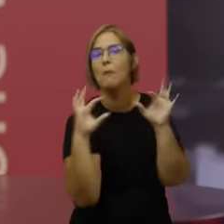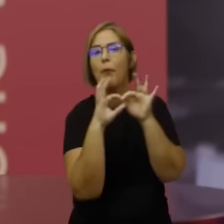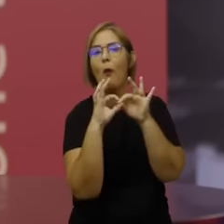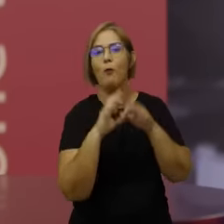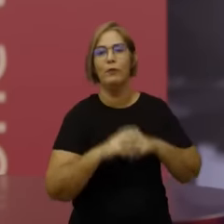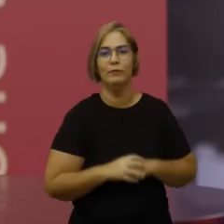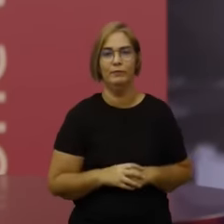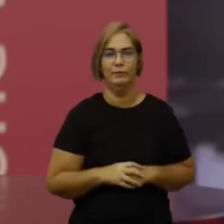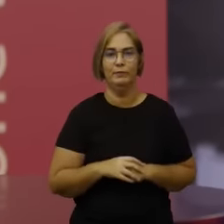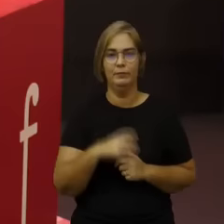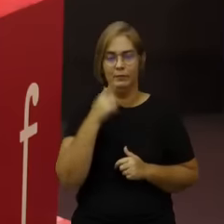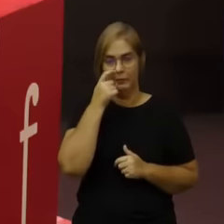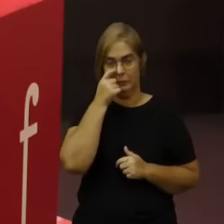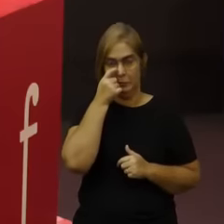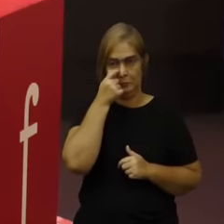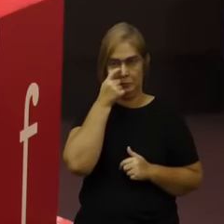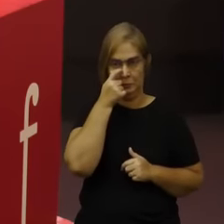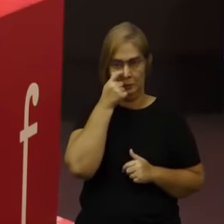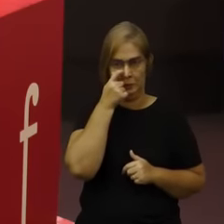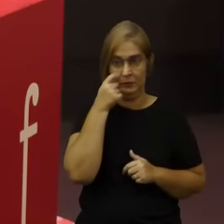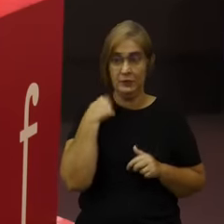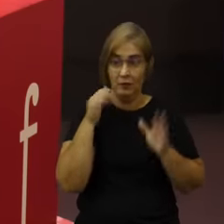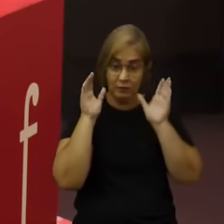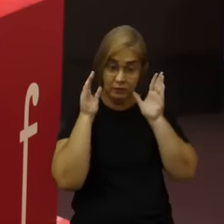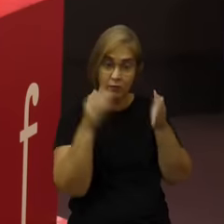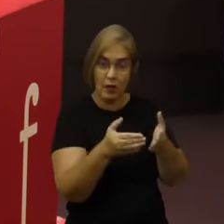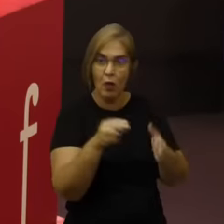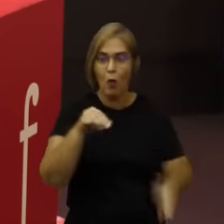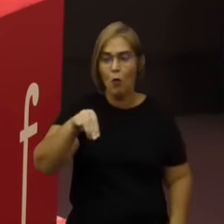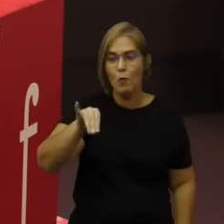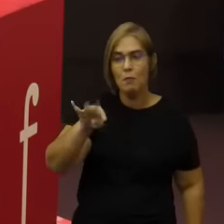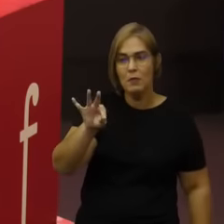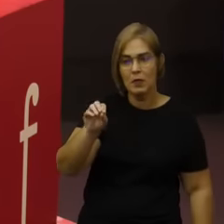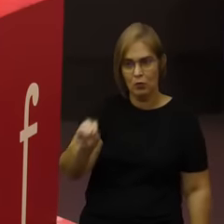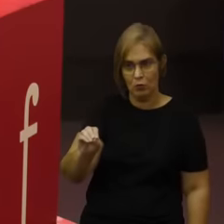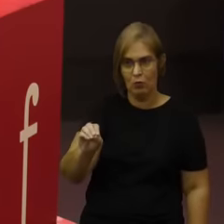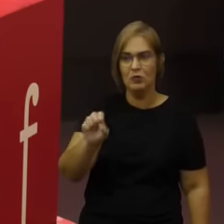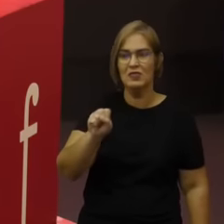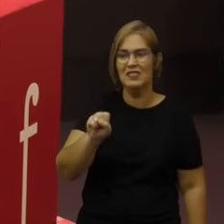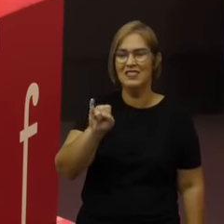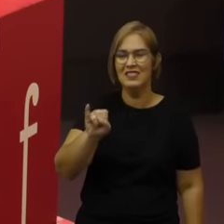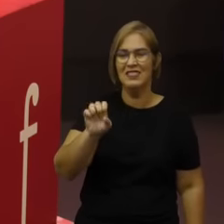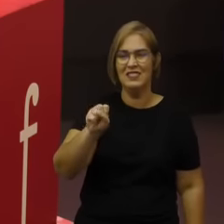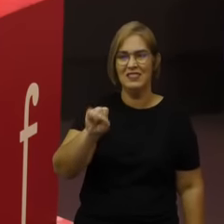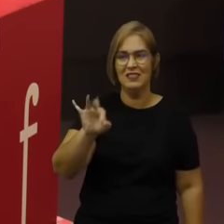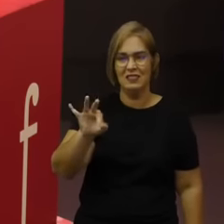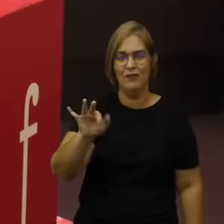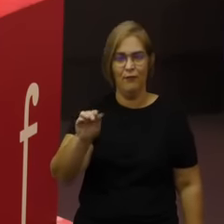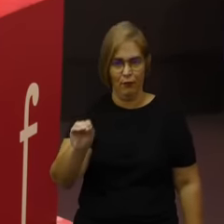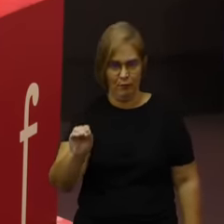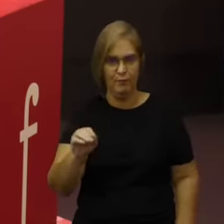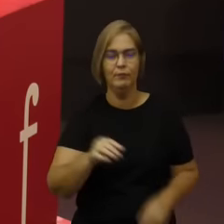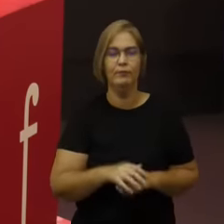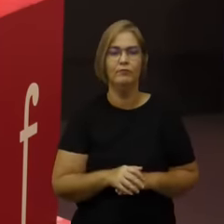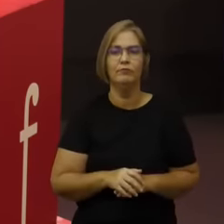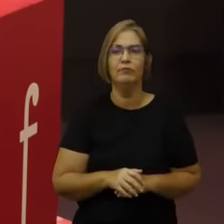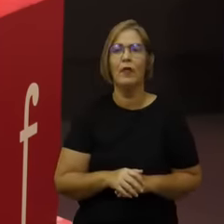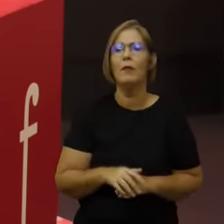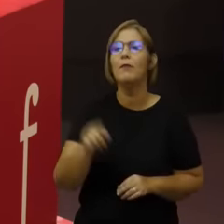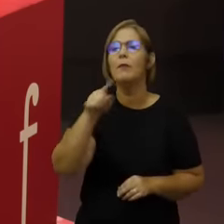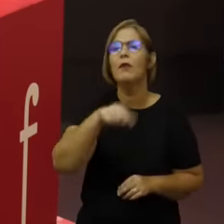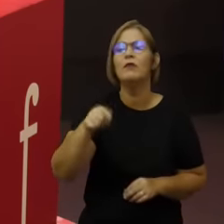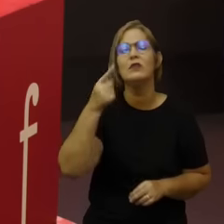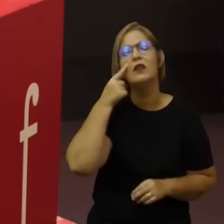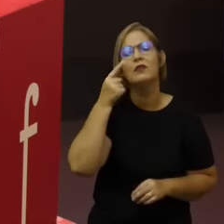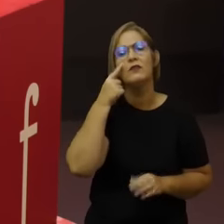pouquinho para o mito de SIFU e para a sua estrutura e para o seu conteúdo, para a temática justamente que o CAMI desenha